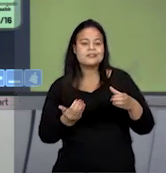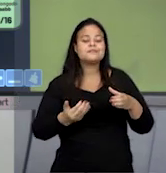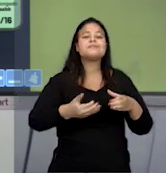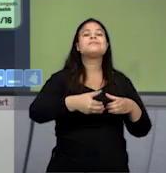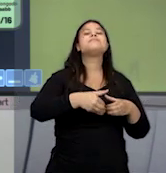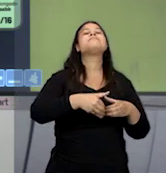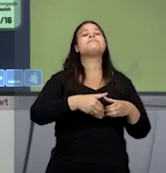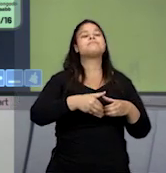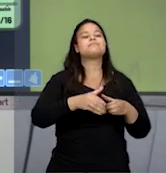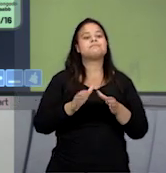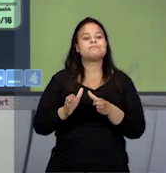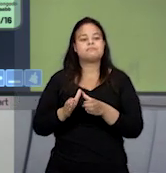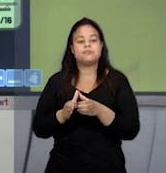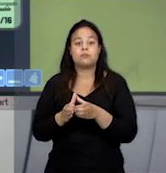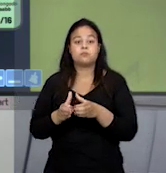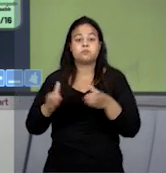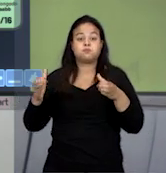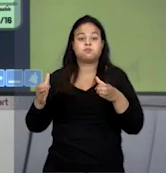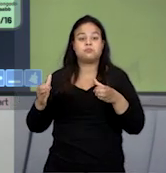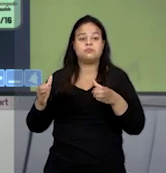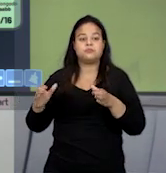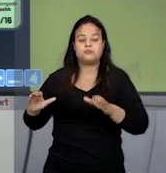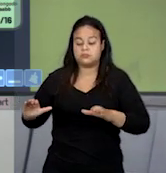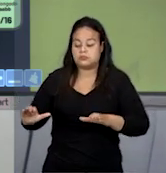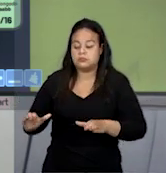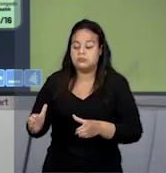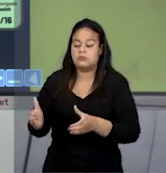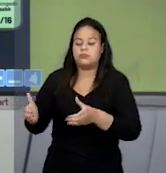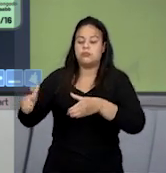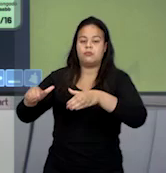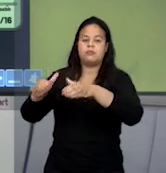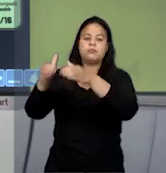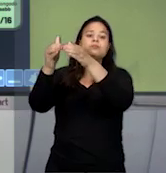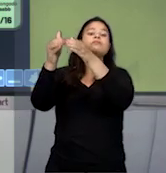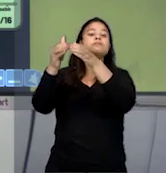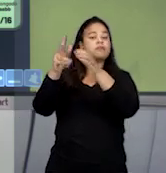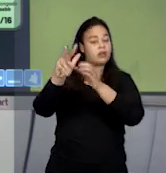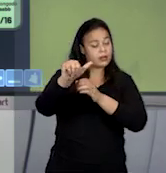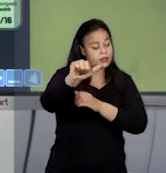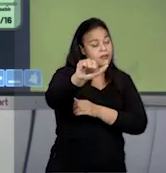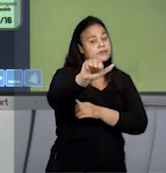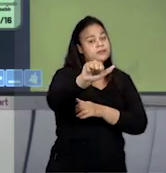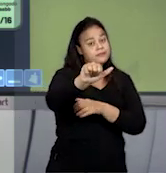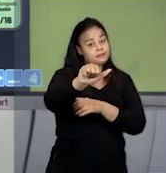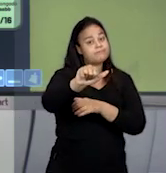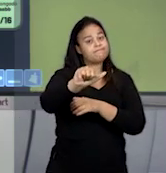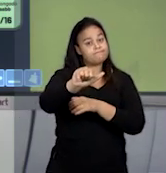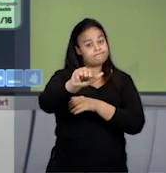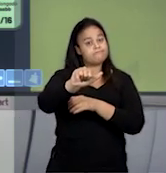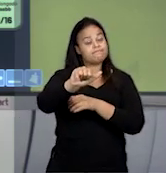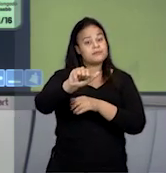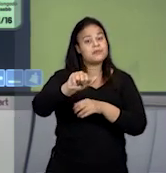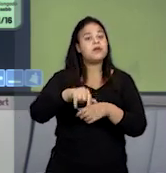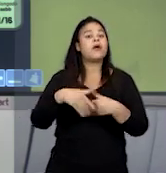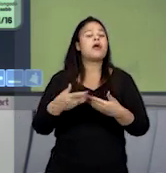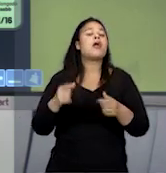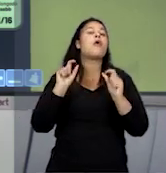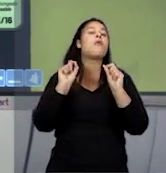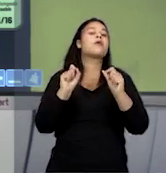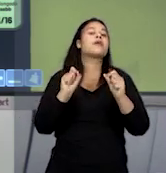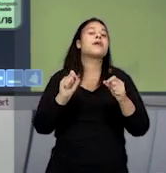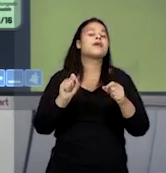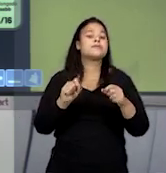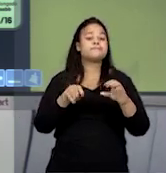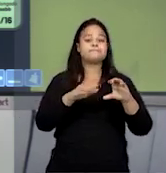forma discoide e forma alongada, que foi uma forma totalmente recessiva.